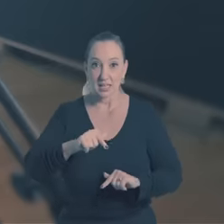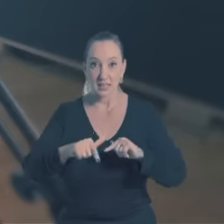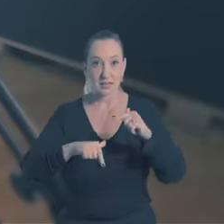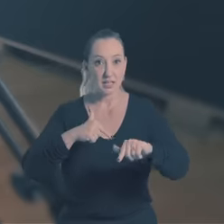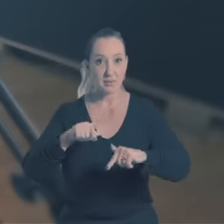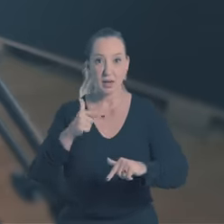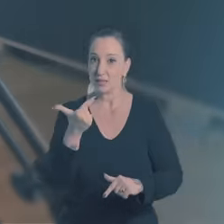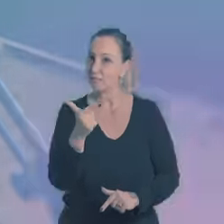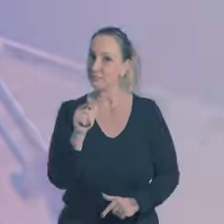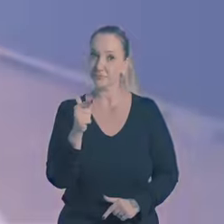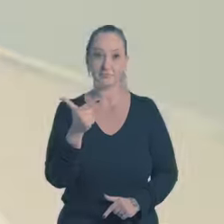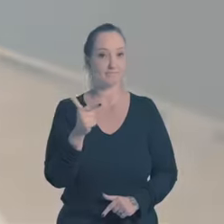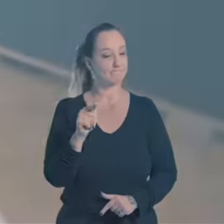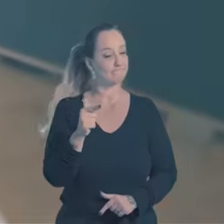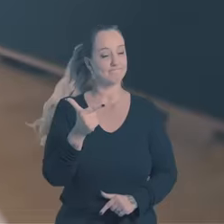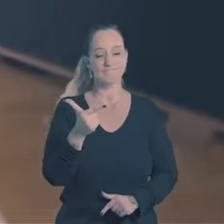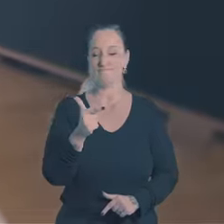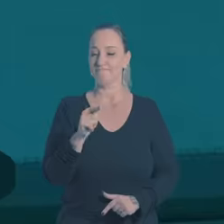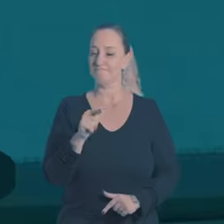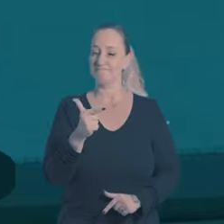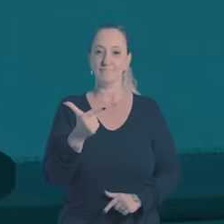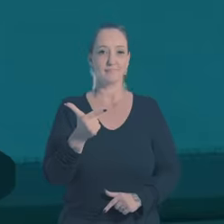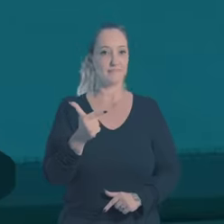Crianças não têm trabalho, não.